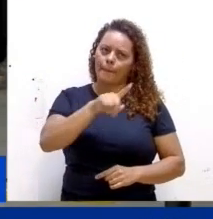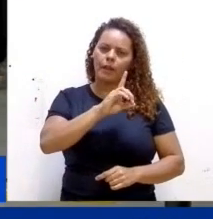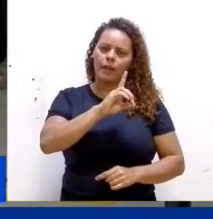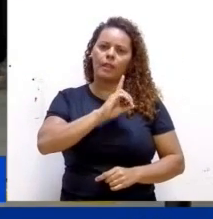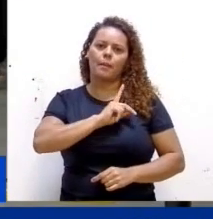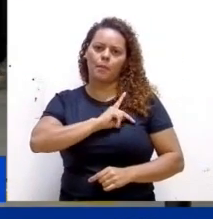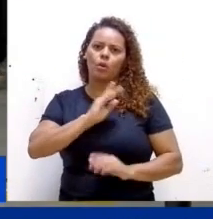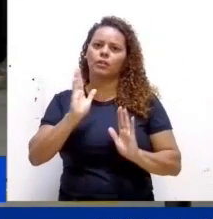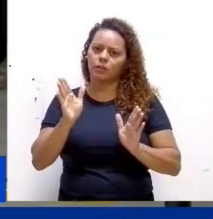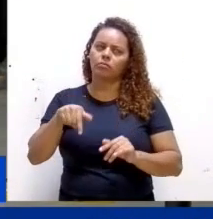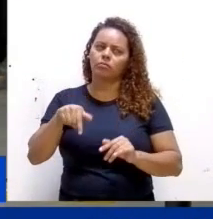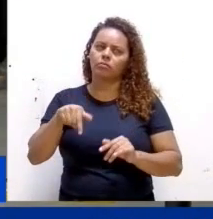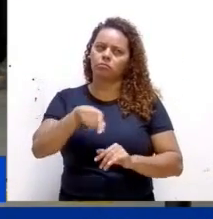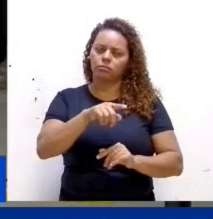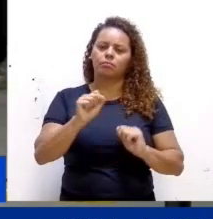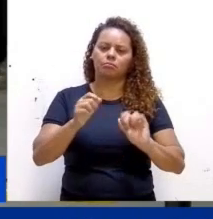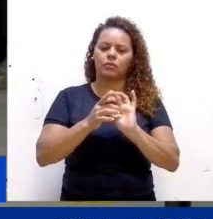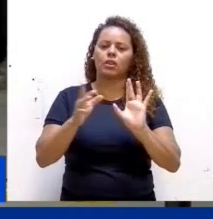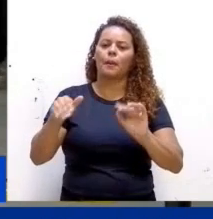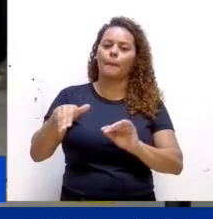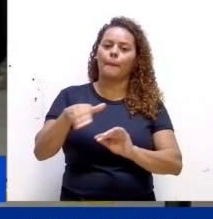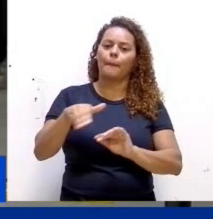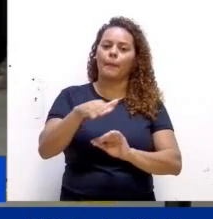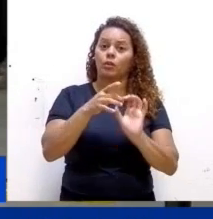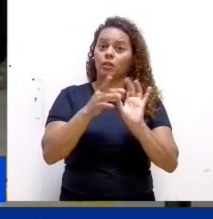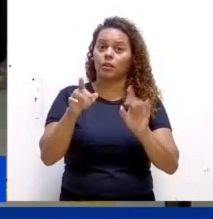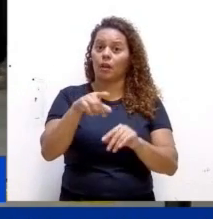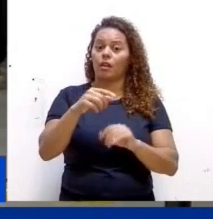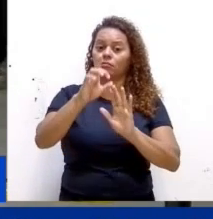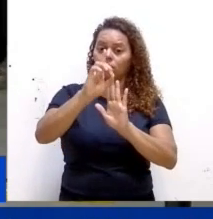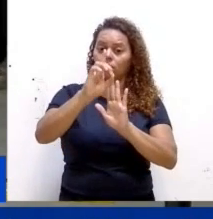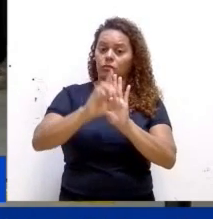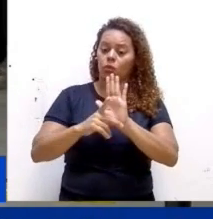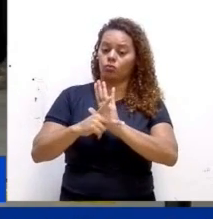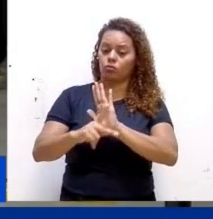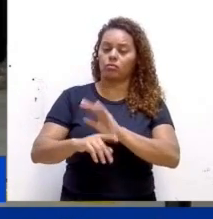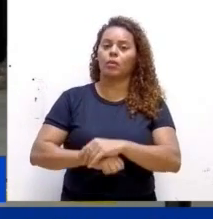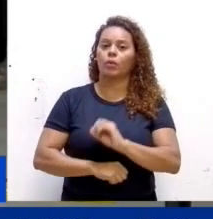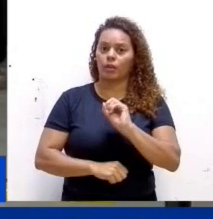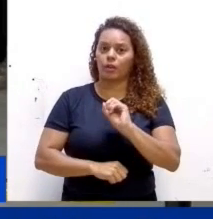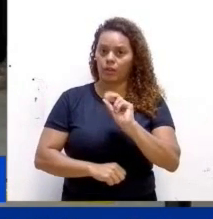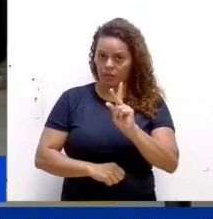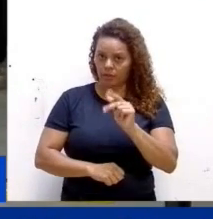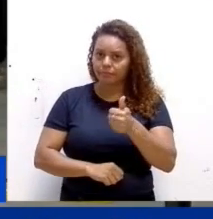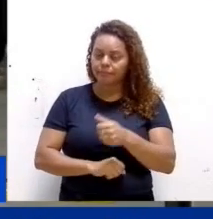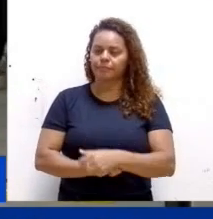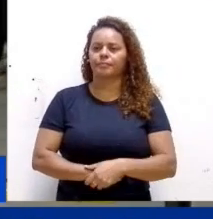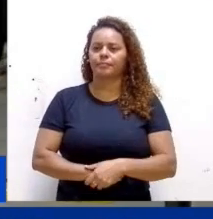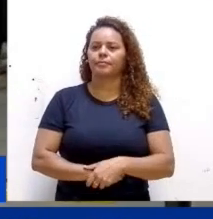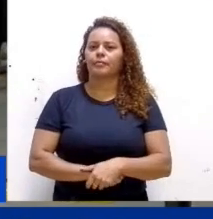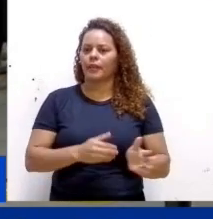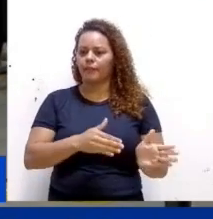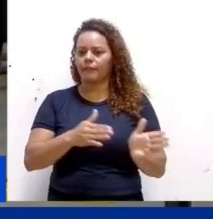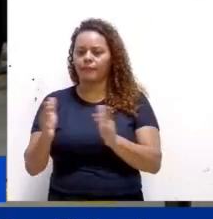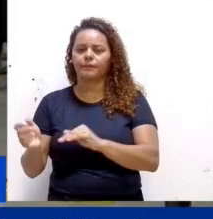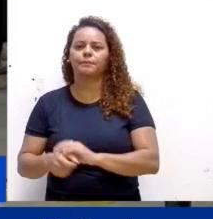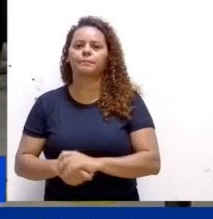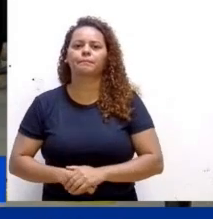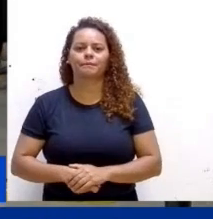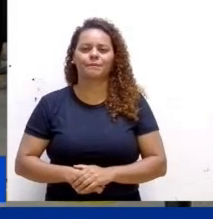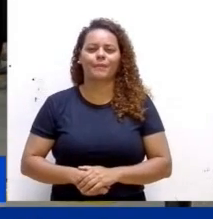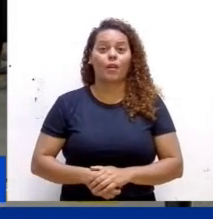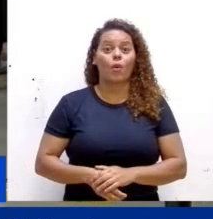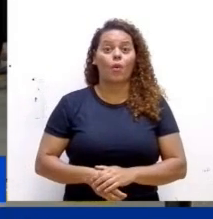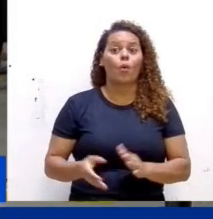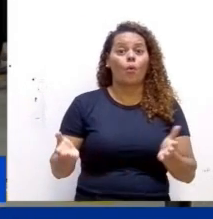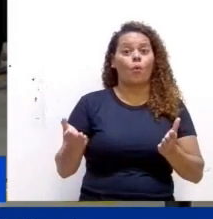Tem. Via de regra, tá? Via de regra tem, sim. Vamos lá. Vamos que aí já tá, né? Sim. Filhos. Vamos falar